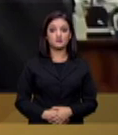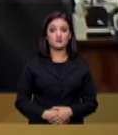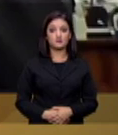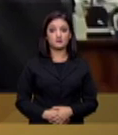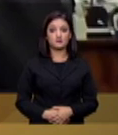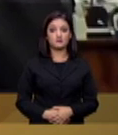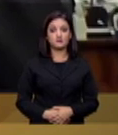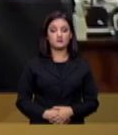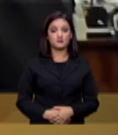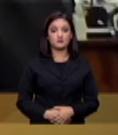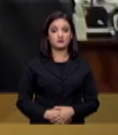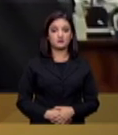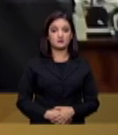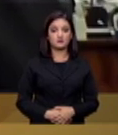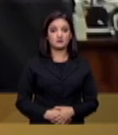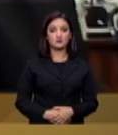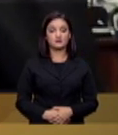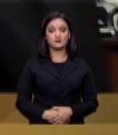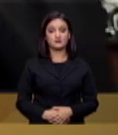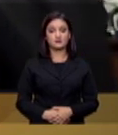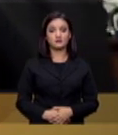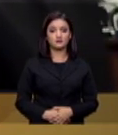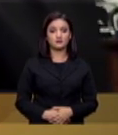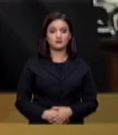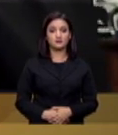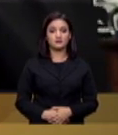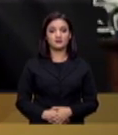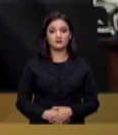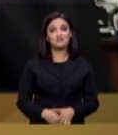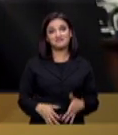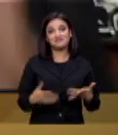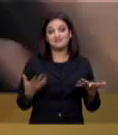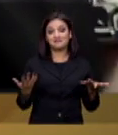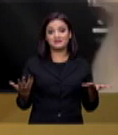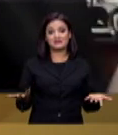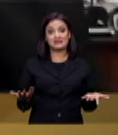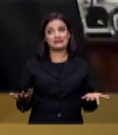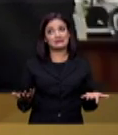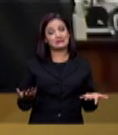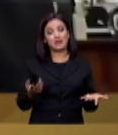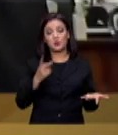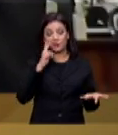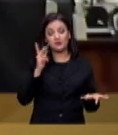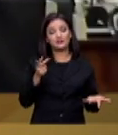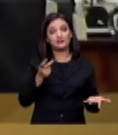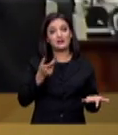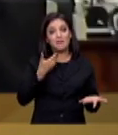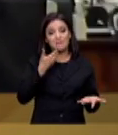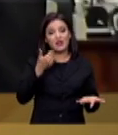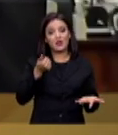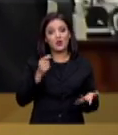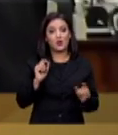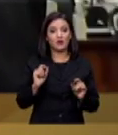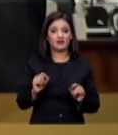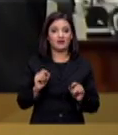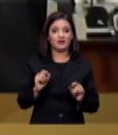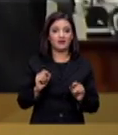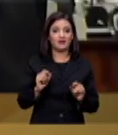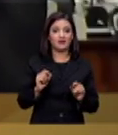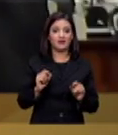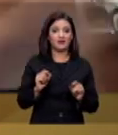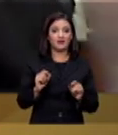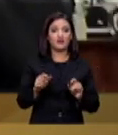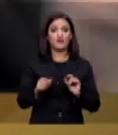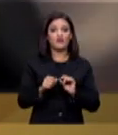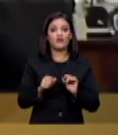invocar, talvez fazer uma diligência, talvez valeria a pena até ter o pronunciamento do Estado